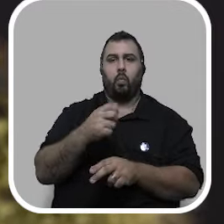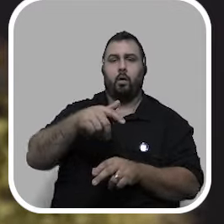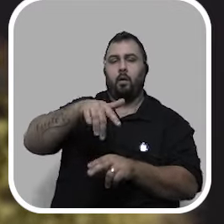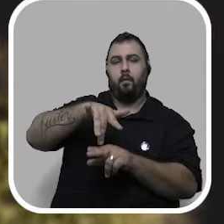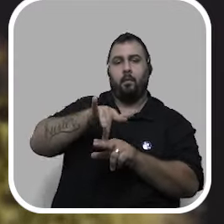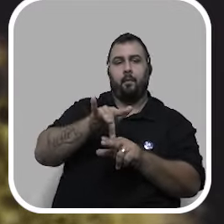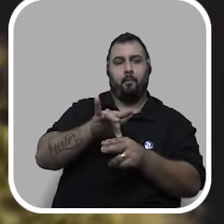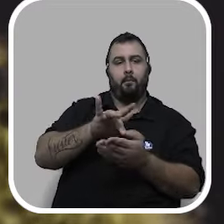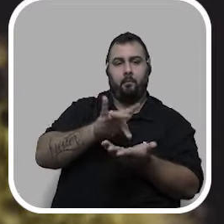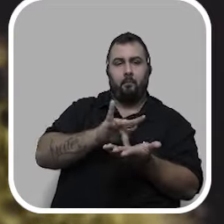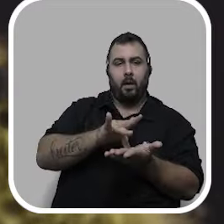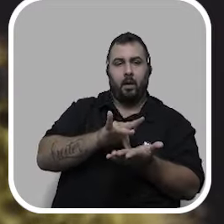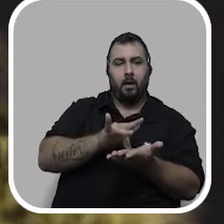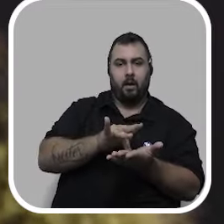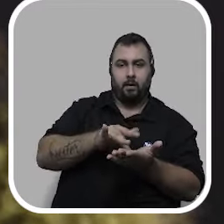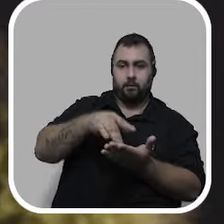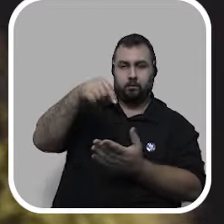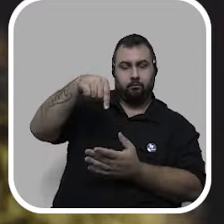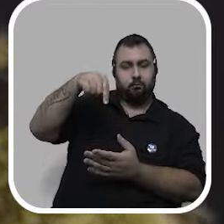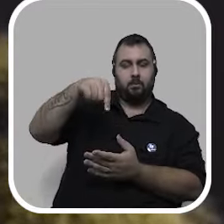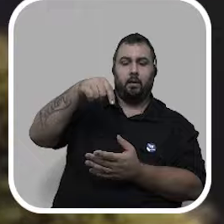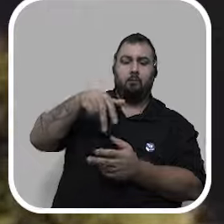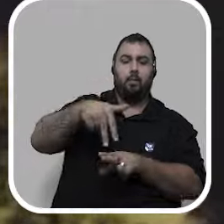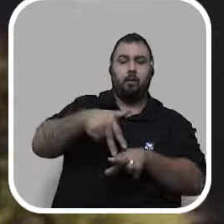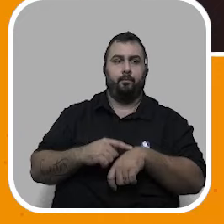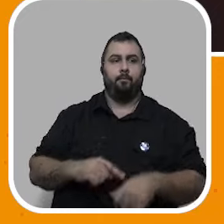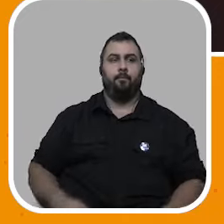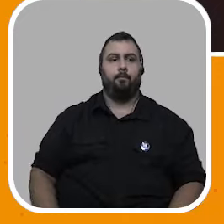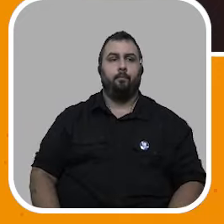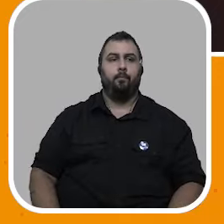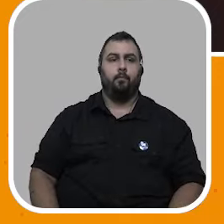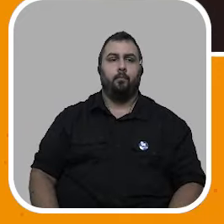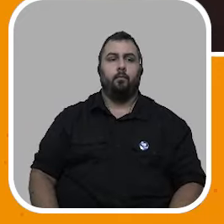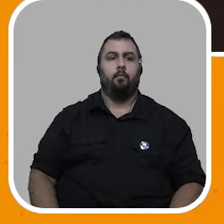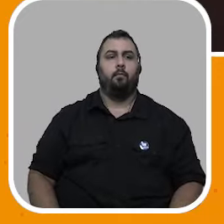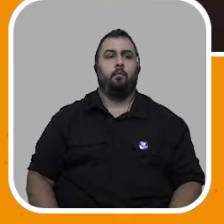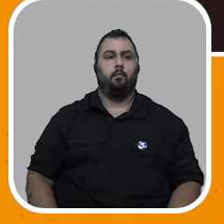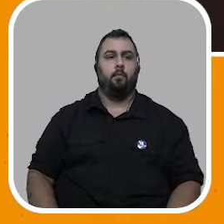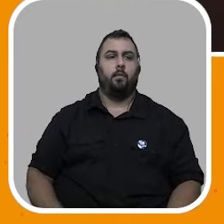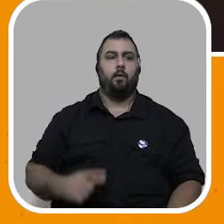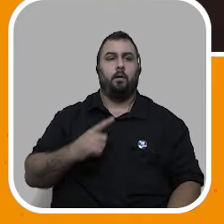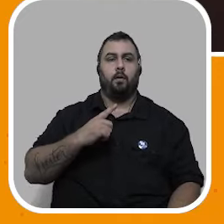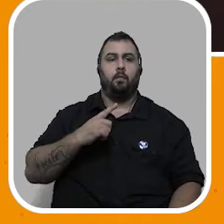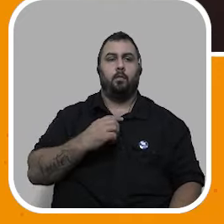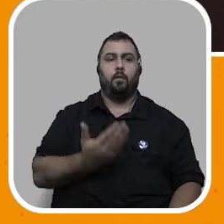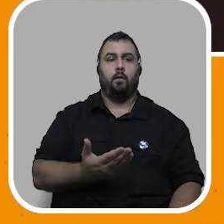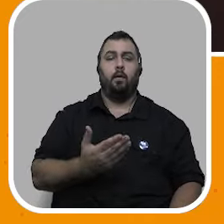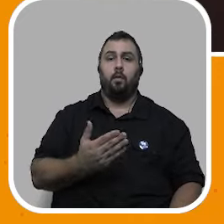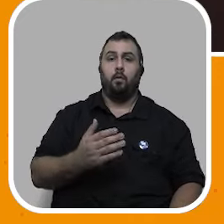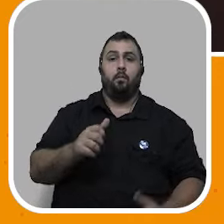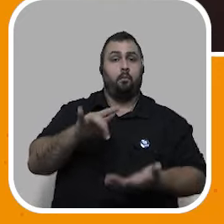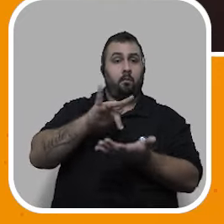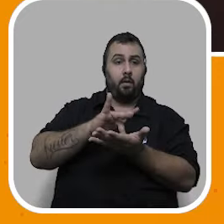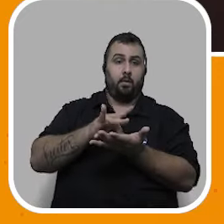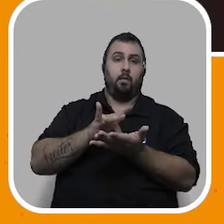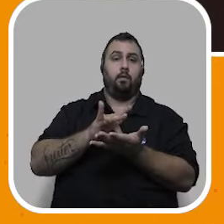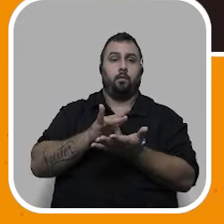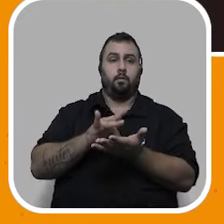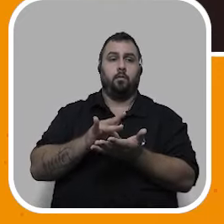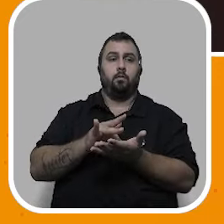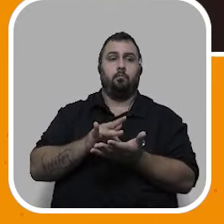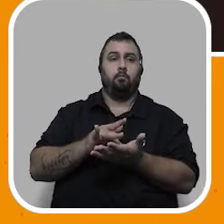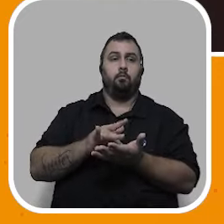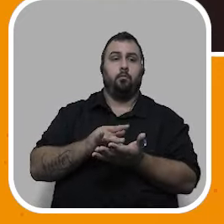lá dentro para poder conduzir essa serpente então nós temos aí o o o o ballarino né que foi